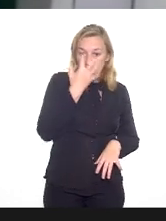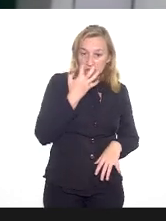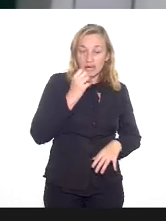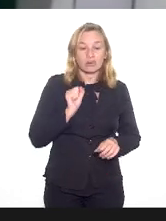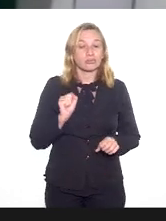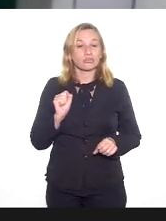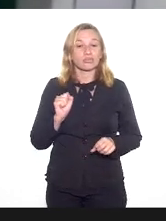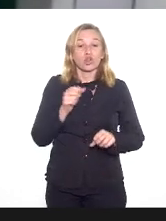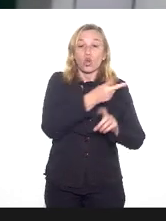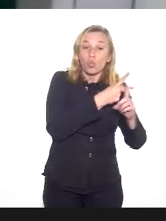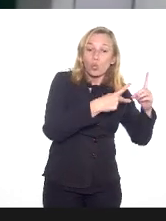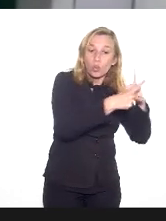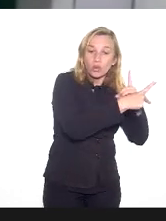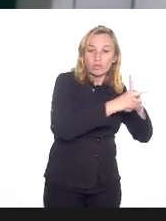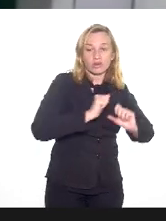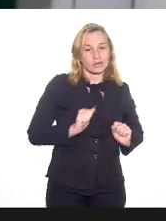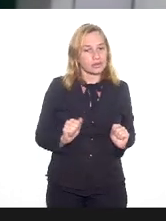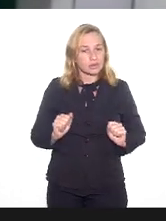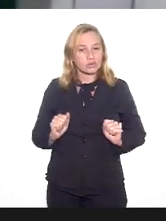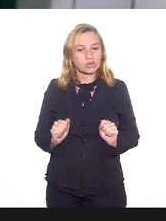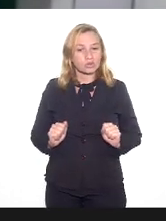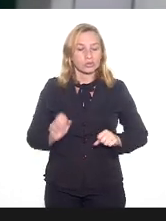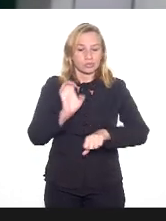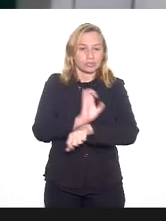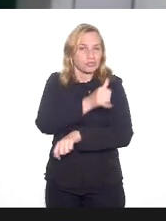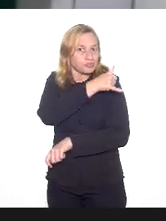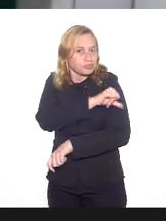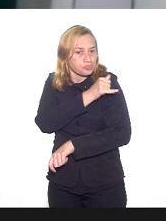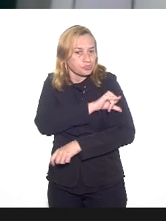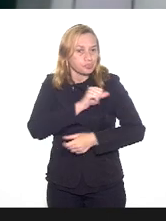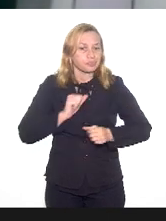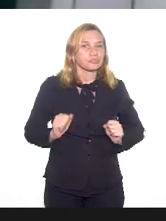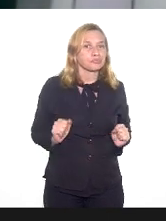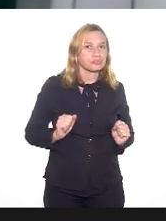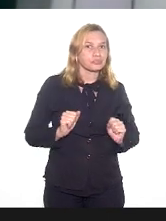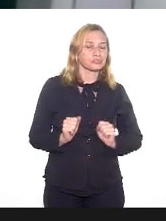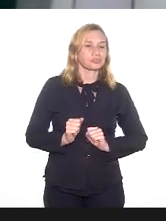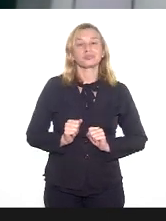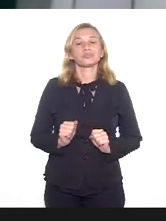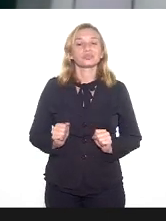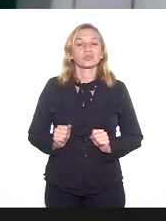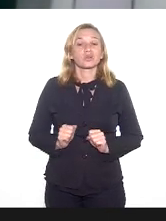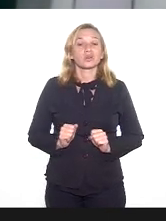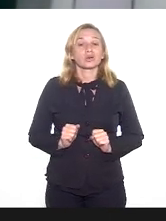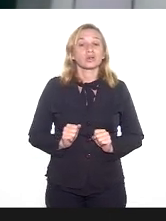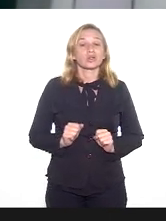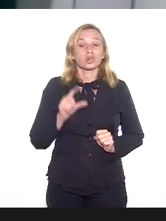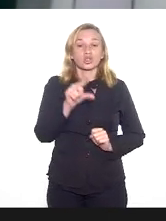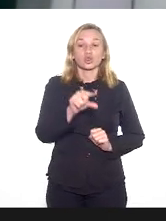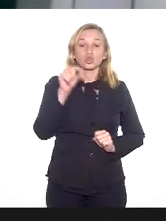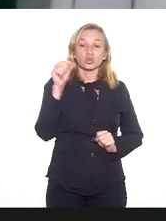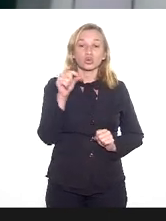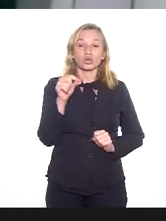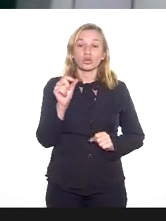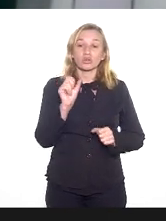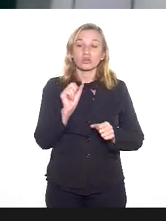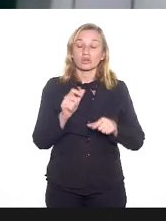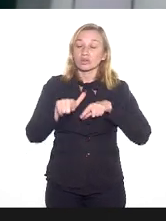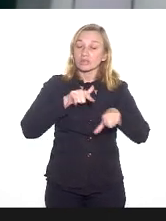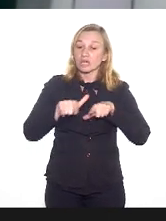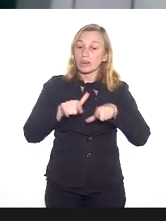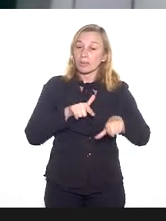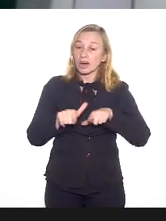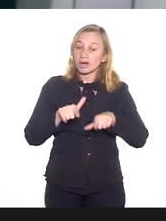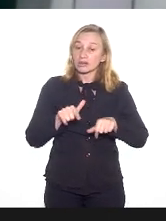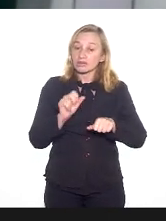Previdência e o Estado do Rio de Janeiro, né, através da sua autarquia previdenciária, decidiu fazer as operações, o que já chama a